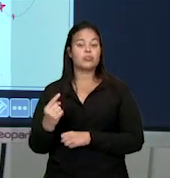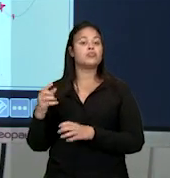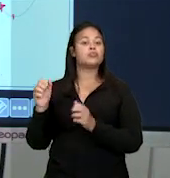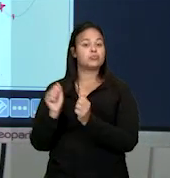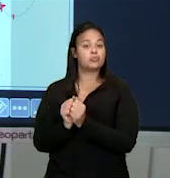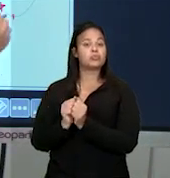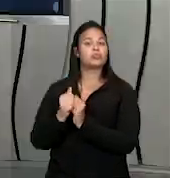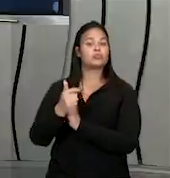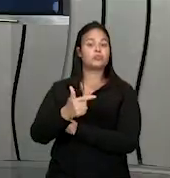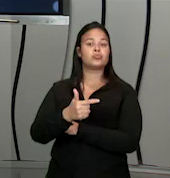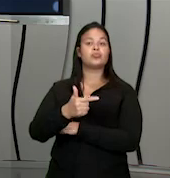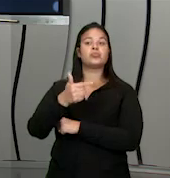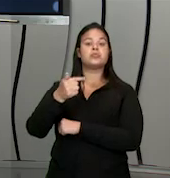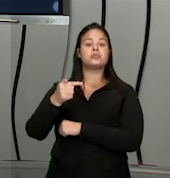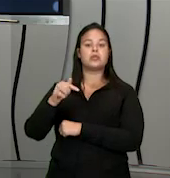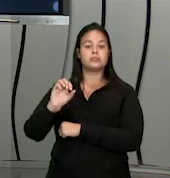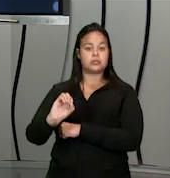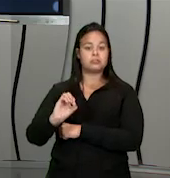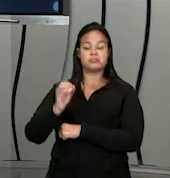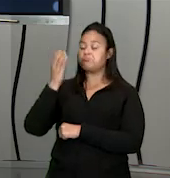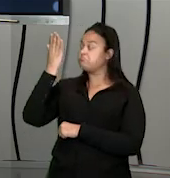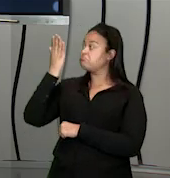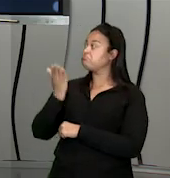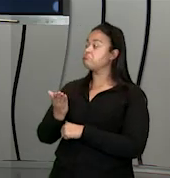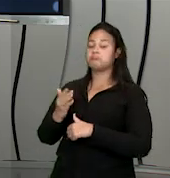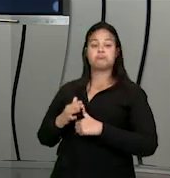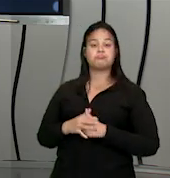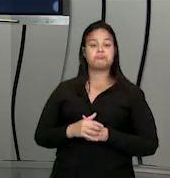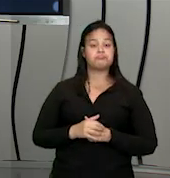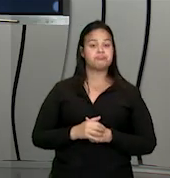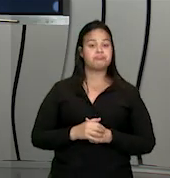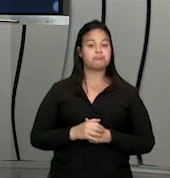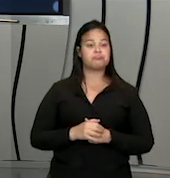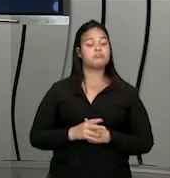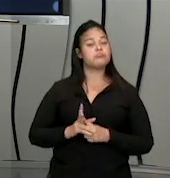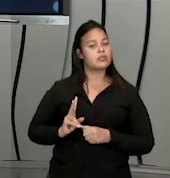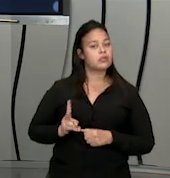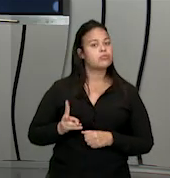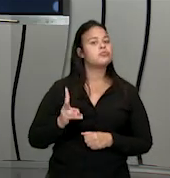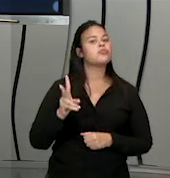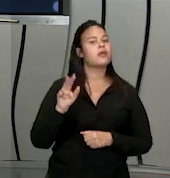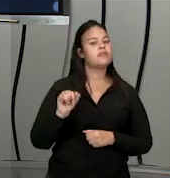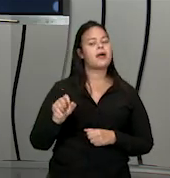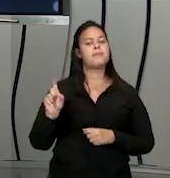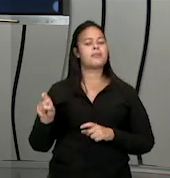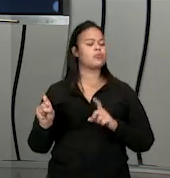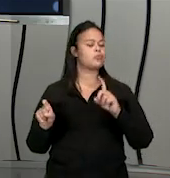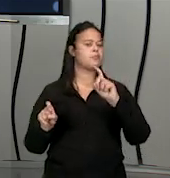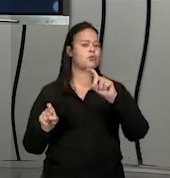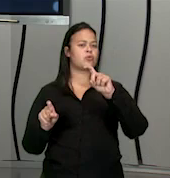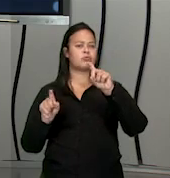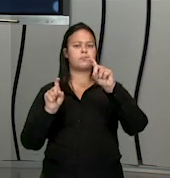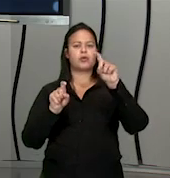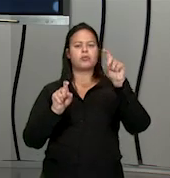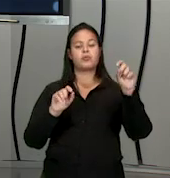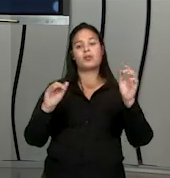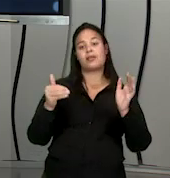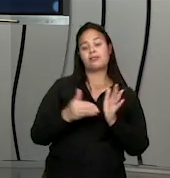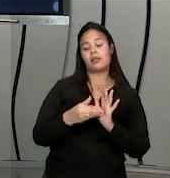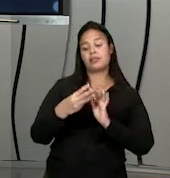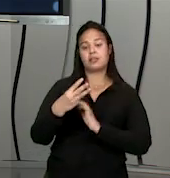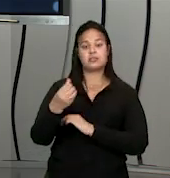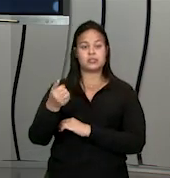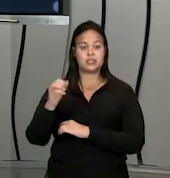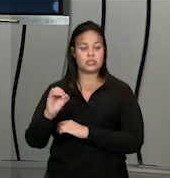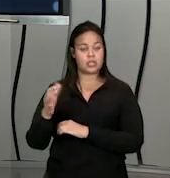270. É este lugar aqui. E aí eu vou continuar marcando todos os pontos até o 360 com 0, que